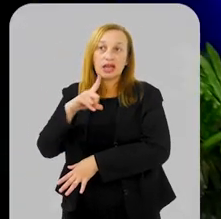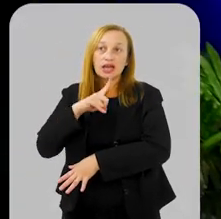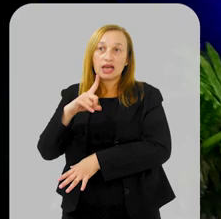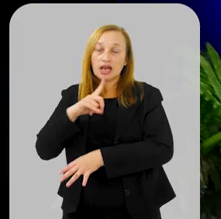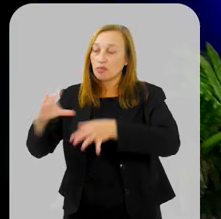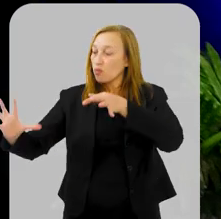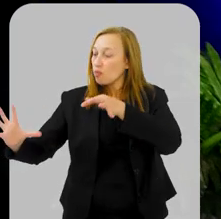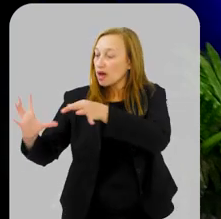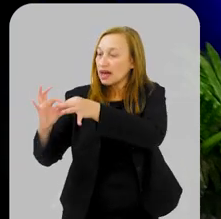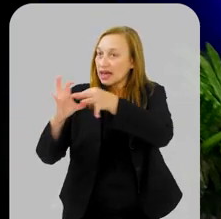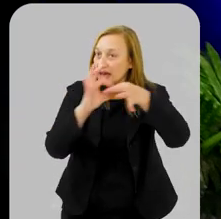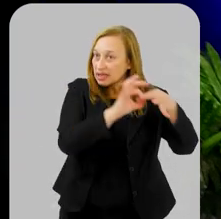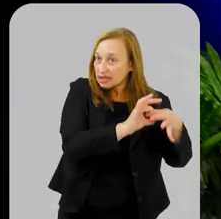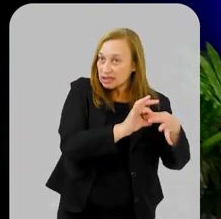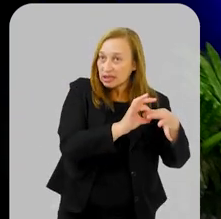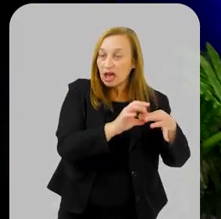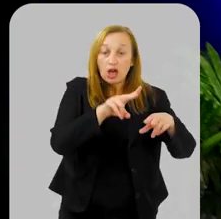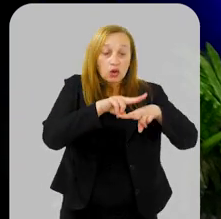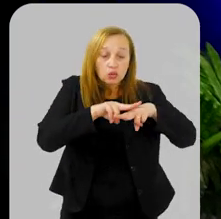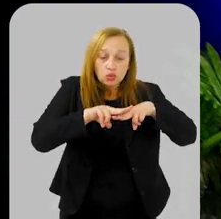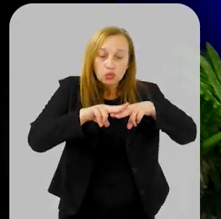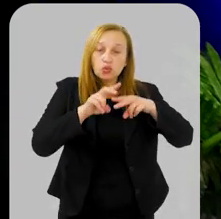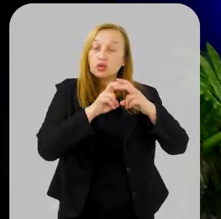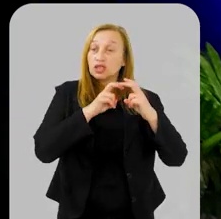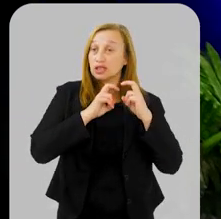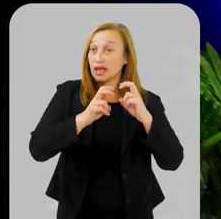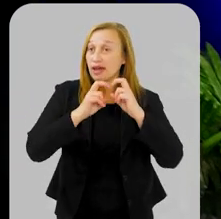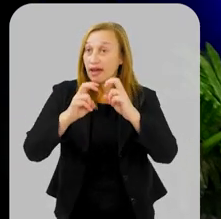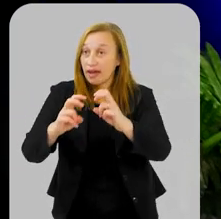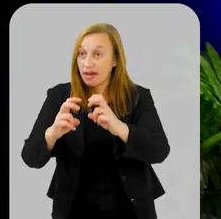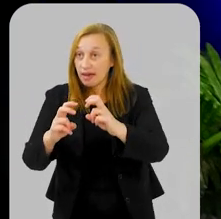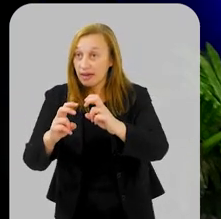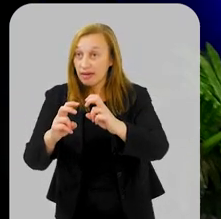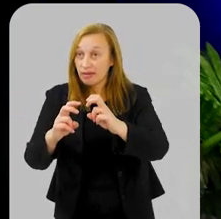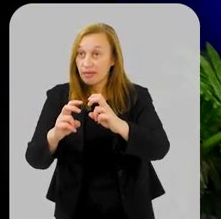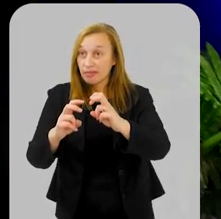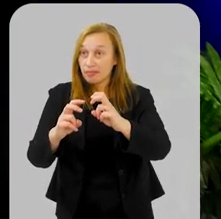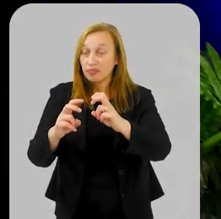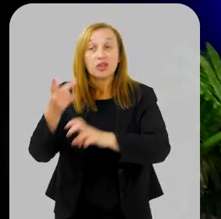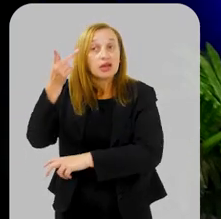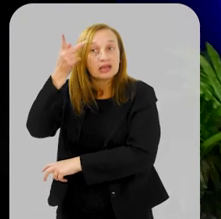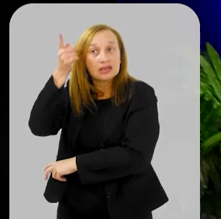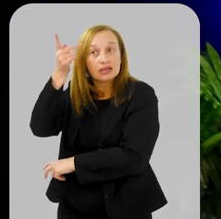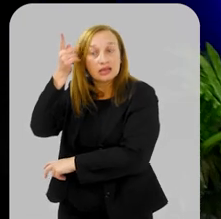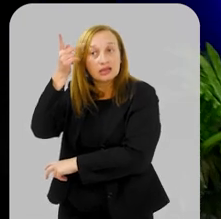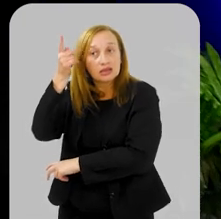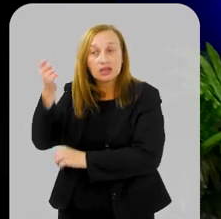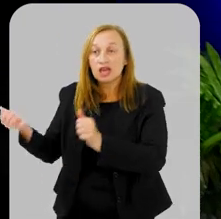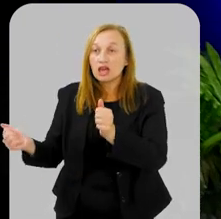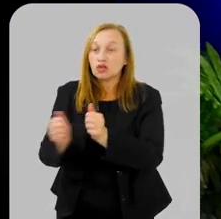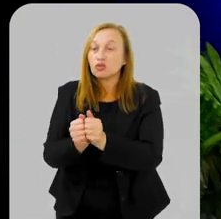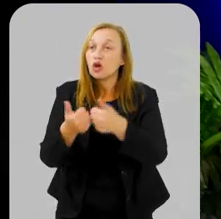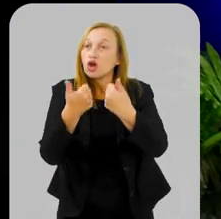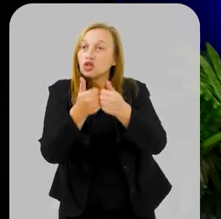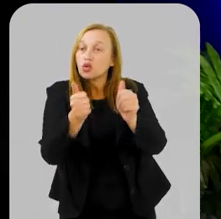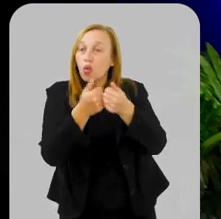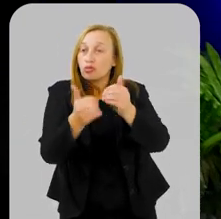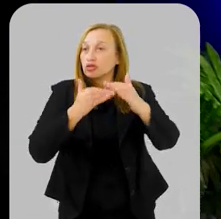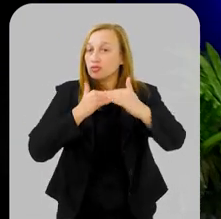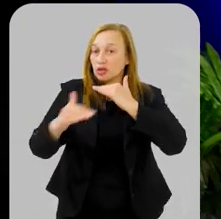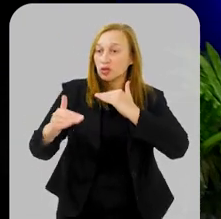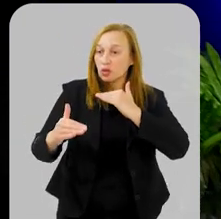teremos uma integração do trem da Leopoldina a São Cristóvão, e São Cristóvão integra com ônibus e com